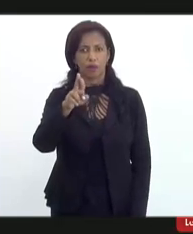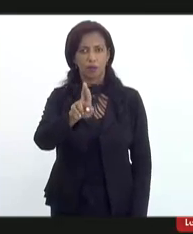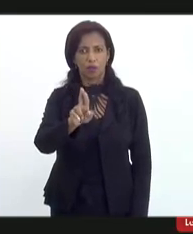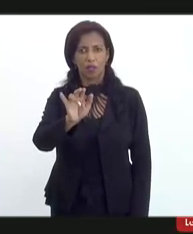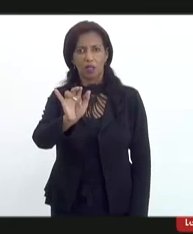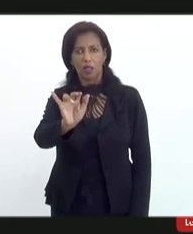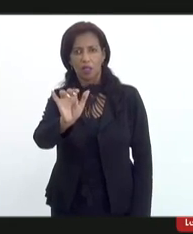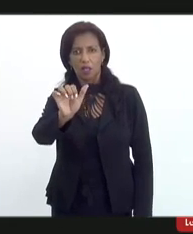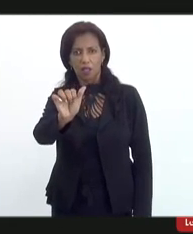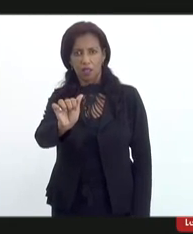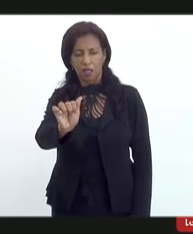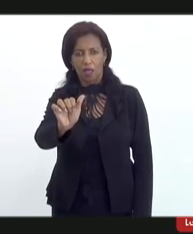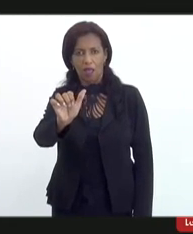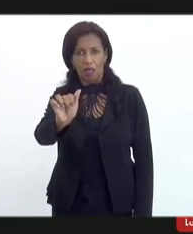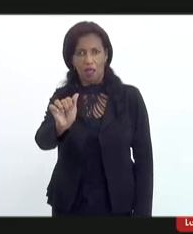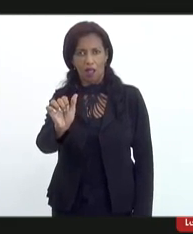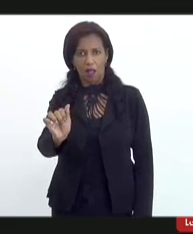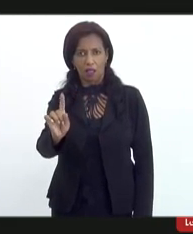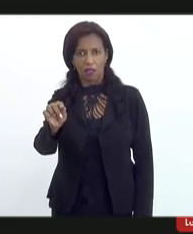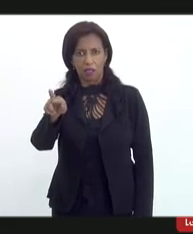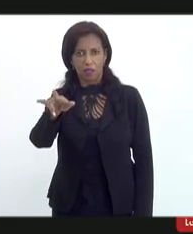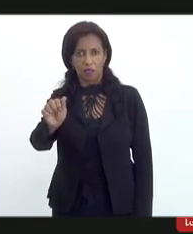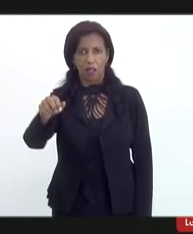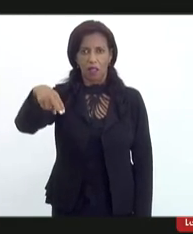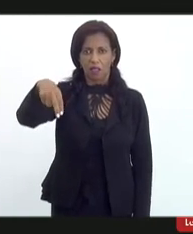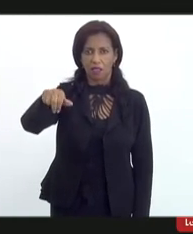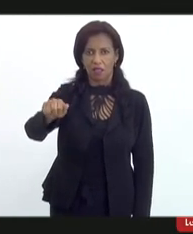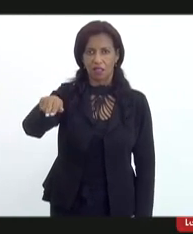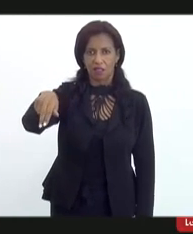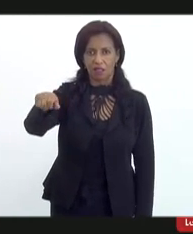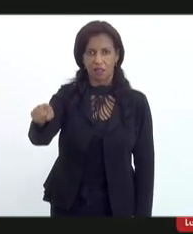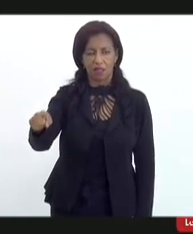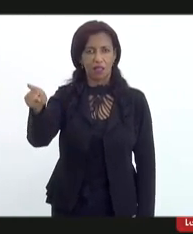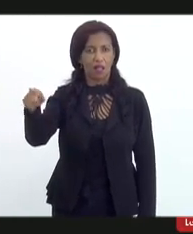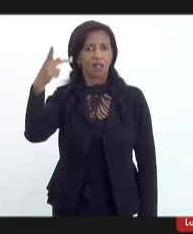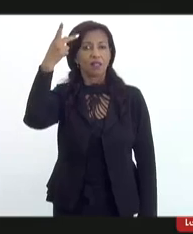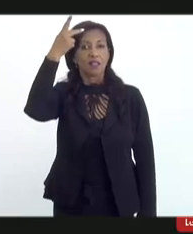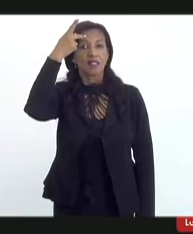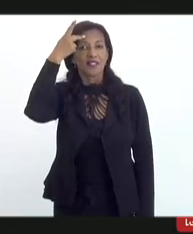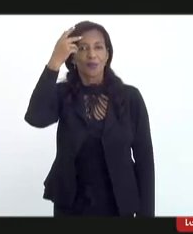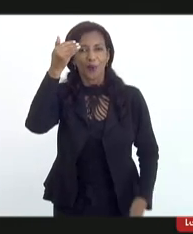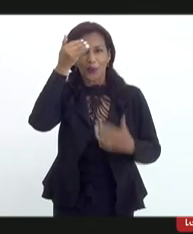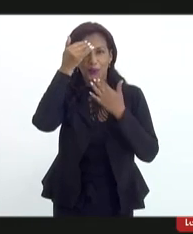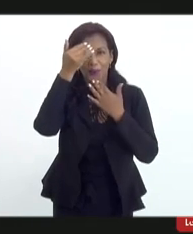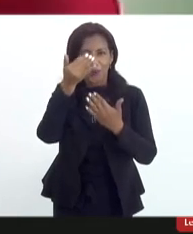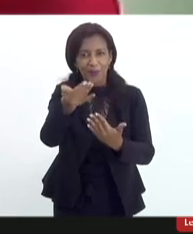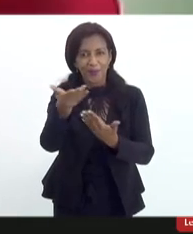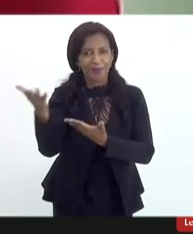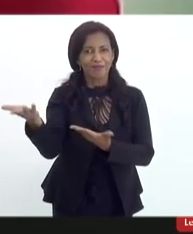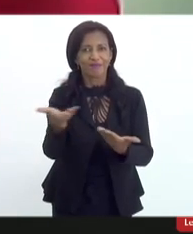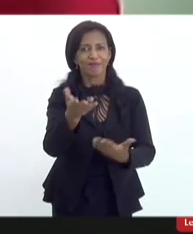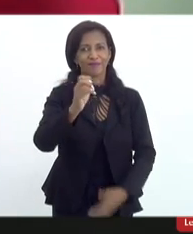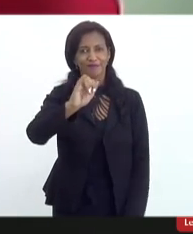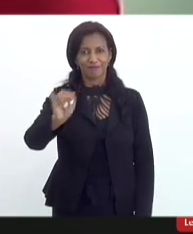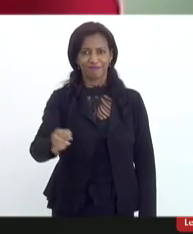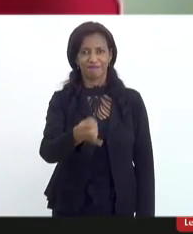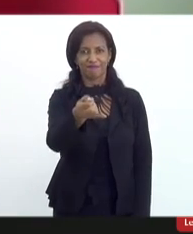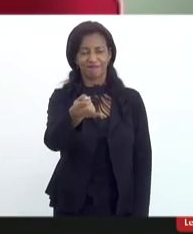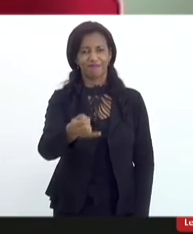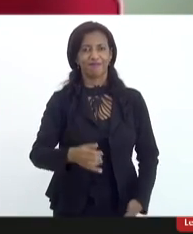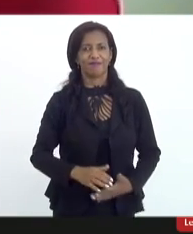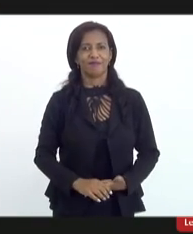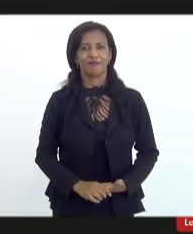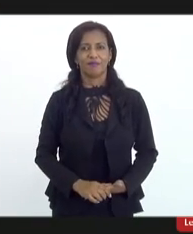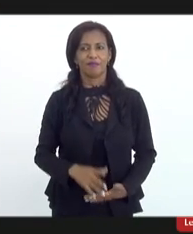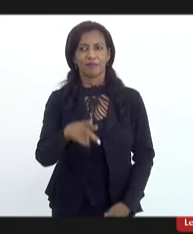A senhora Iadriana Dinanã está conosco diretamente de São Paulo, então muito obrigada pela oportunidade de lhe ouvir.